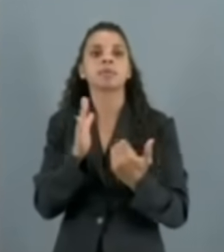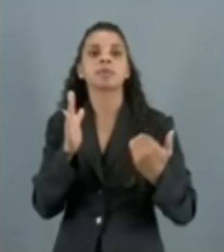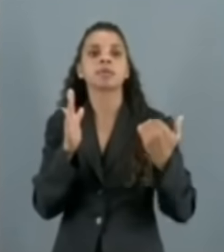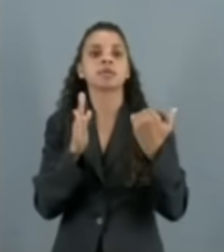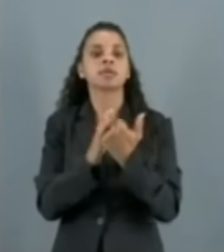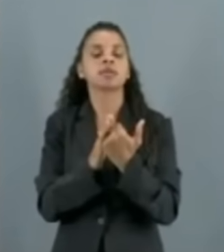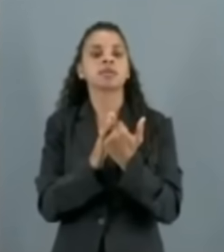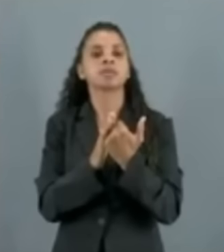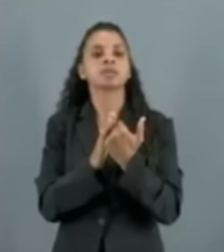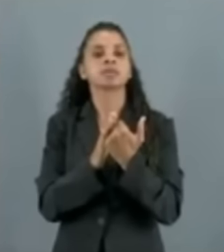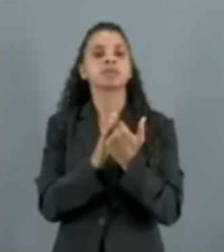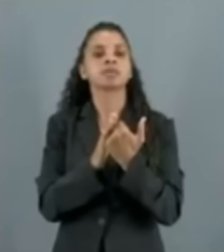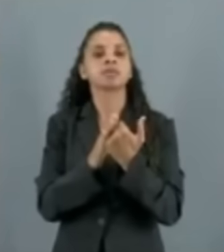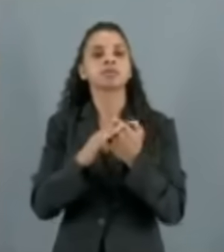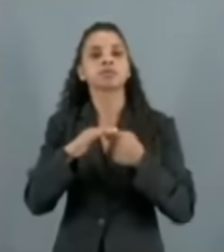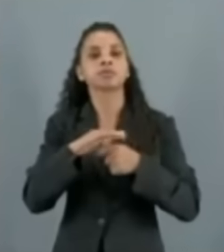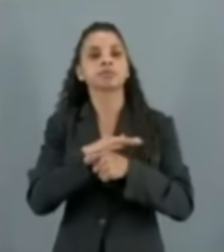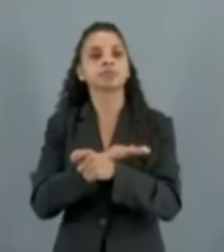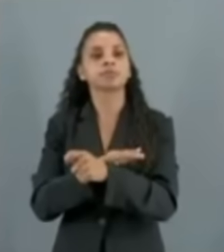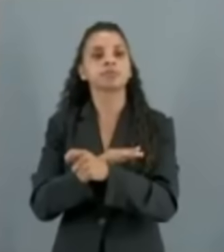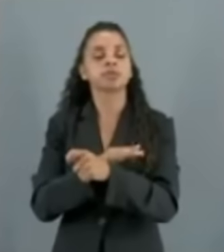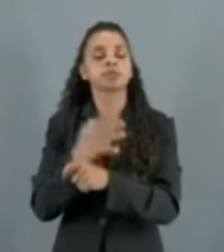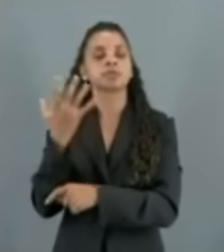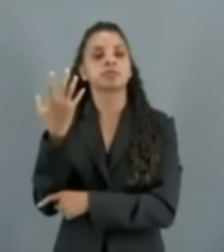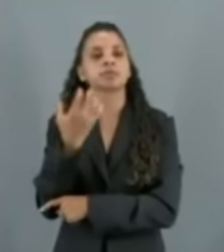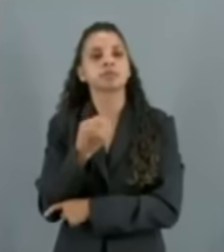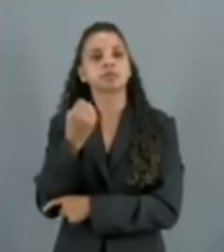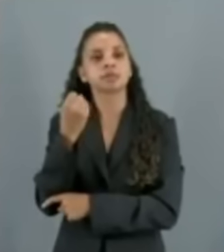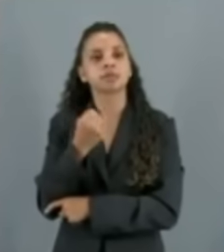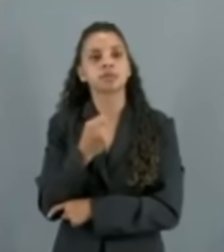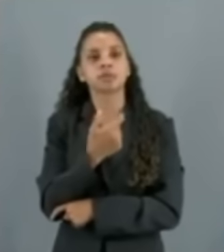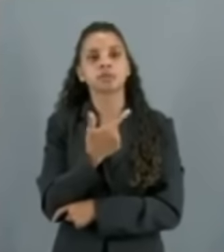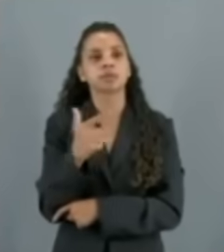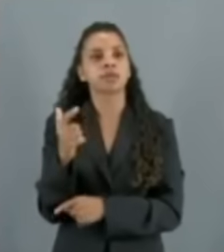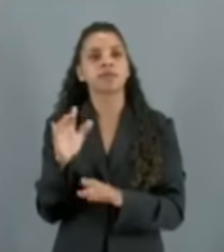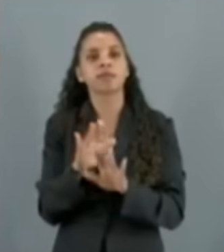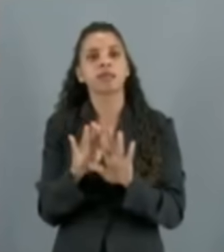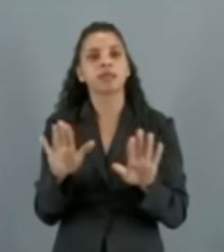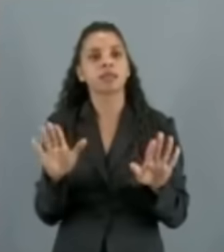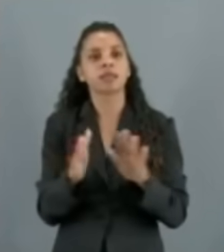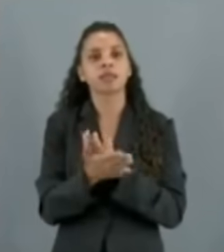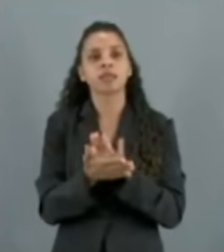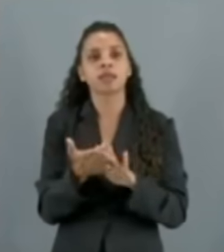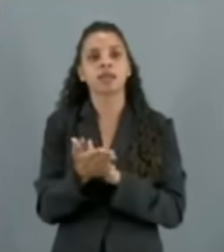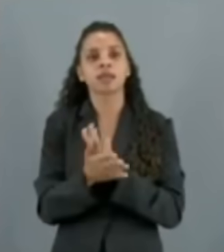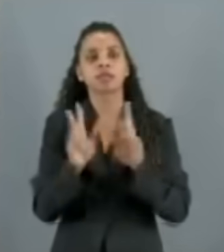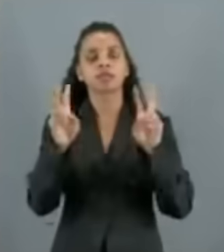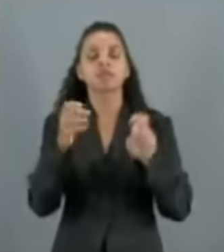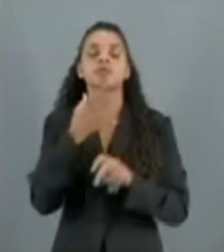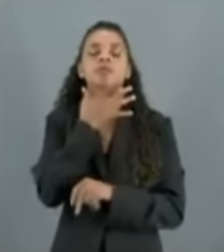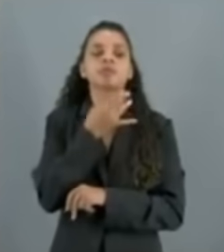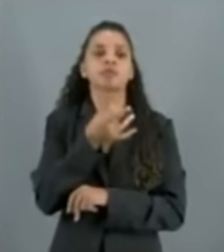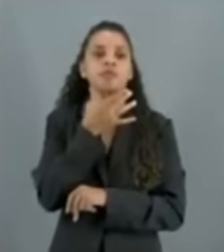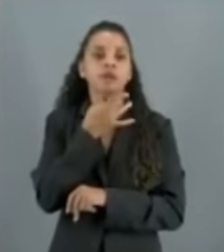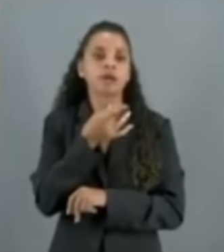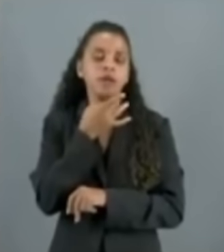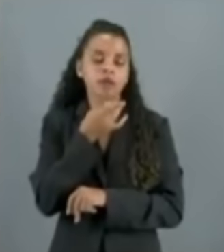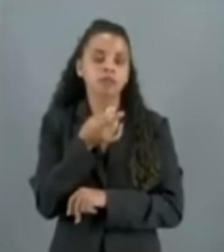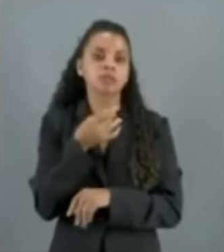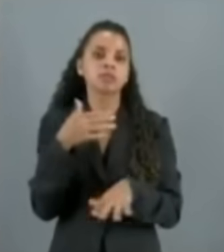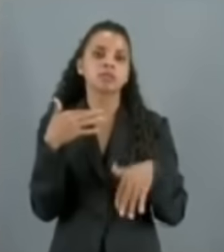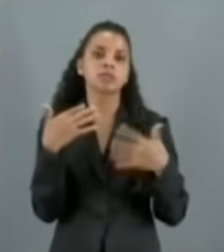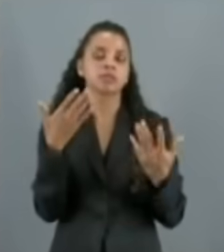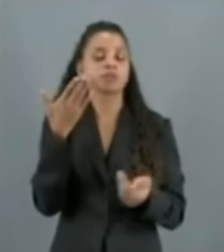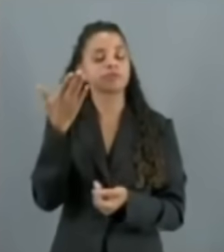previdenciárias. Não houve nenhuma referência nesse relatório a casos de fraudes. Portanto, a palavra de Vossa Excelência